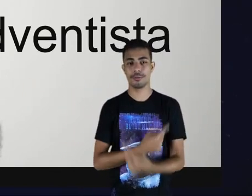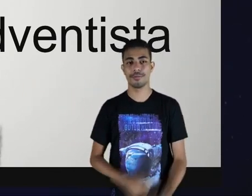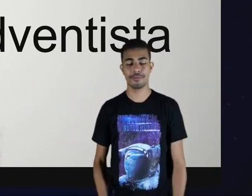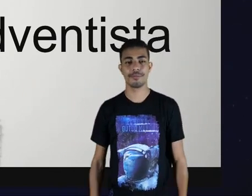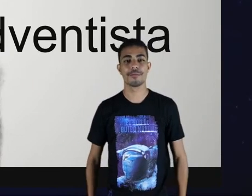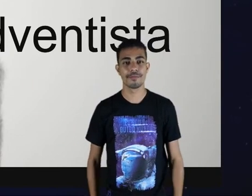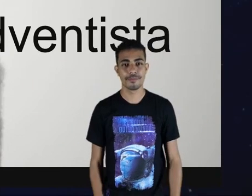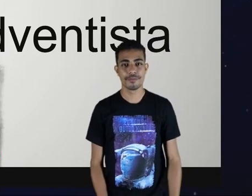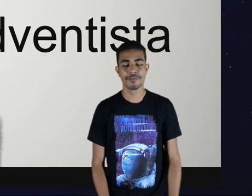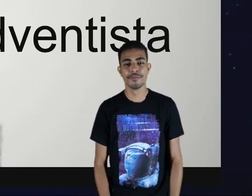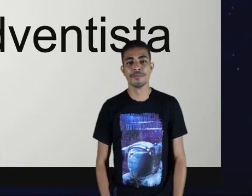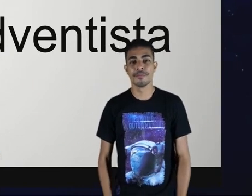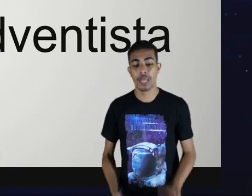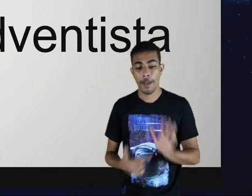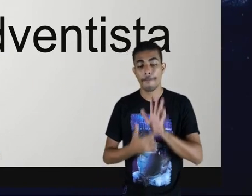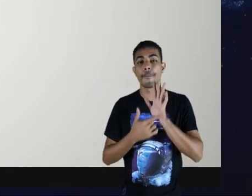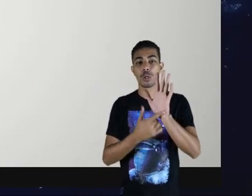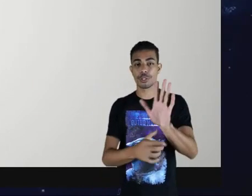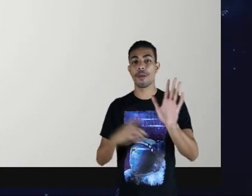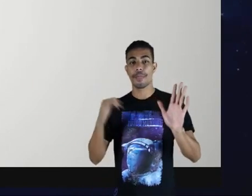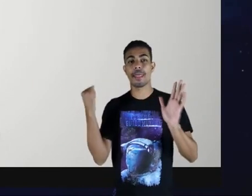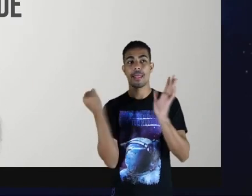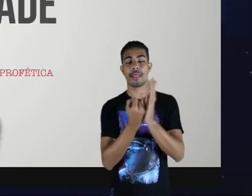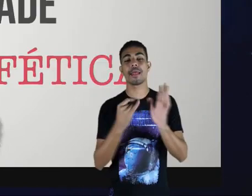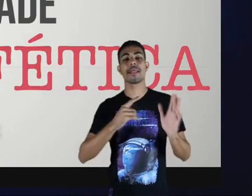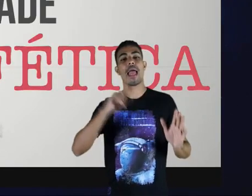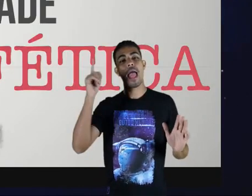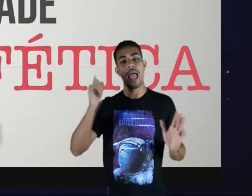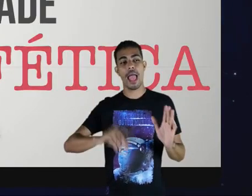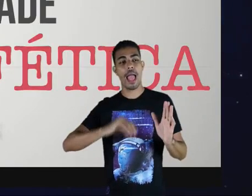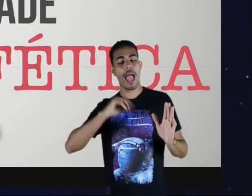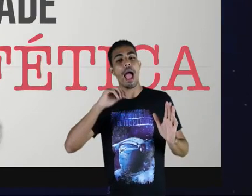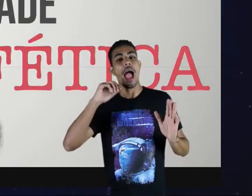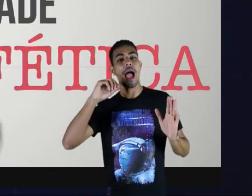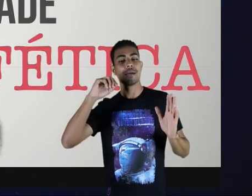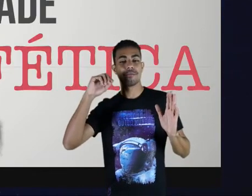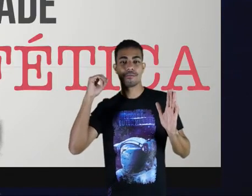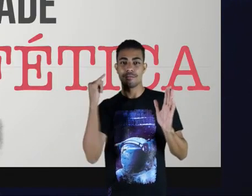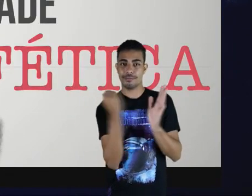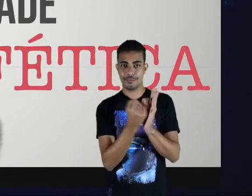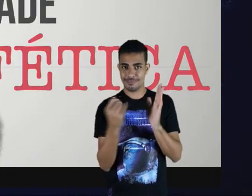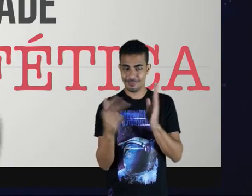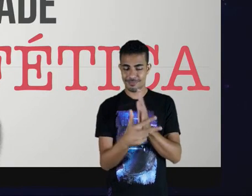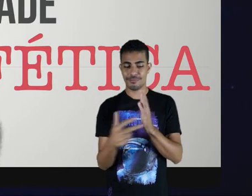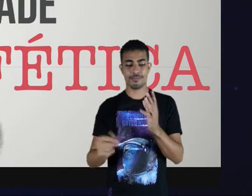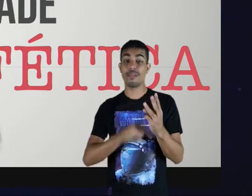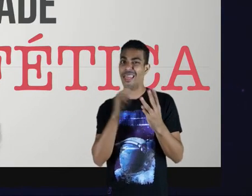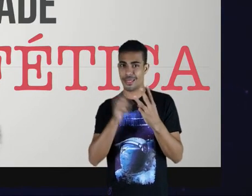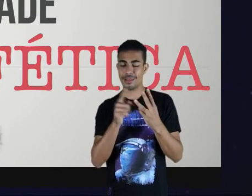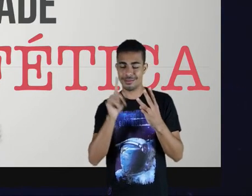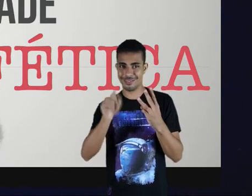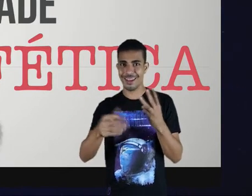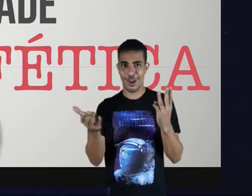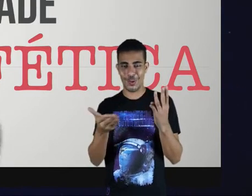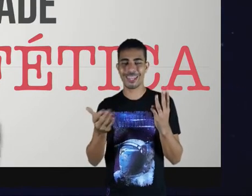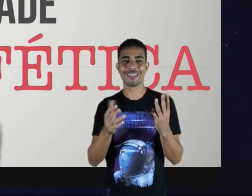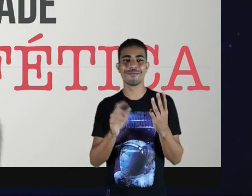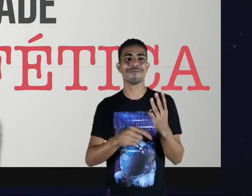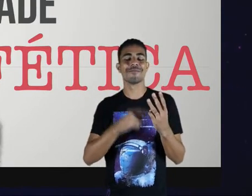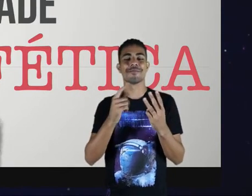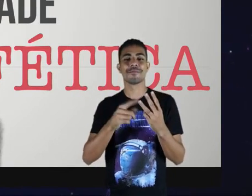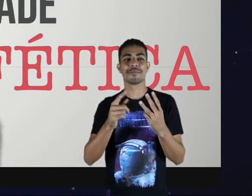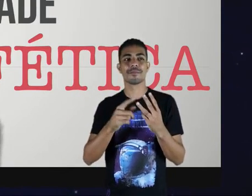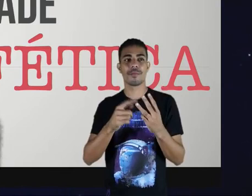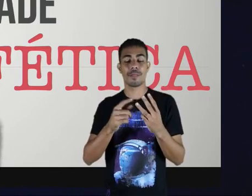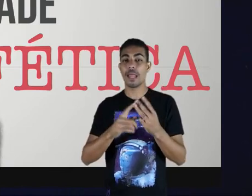a identidade do que é ser adventista. A terceira preocupação é a interpretação